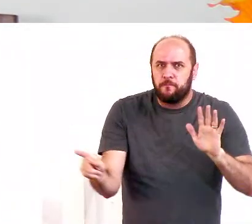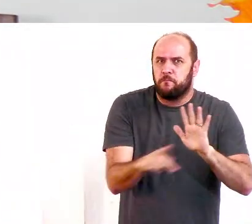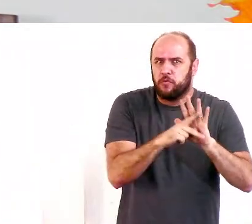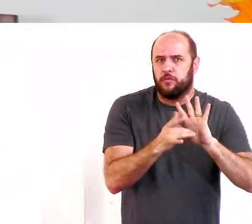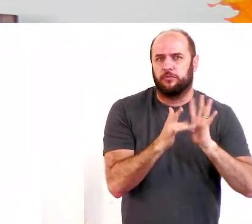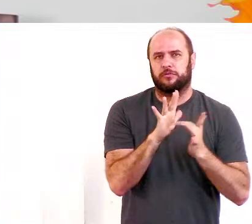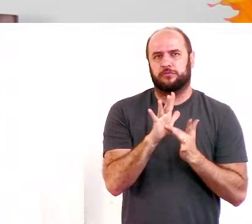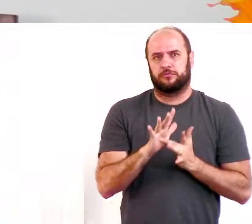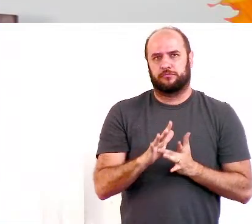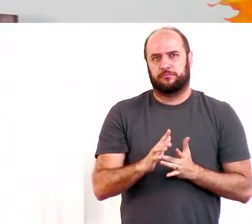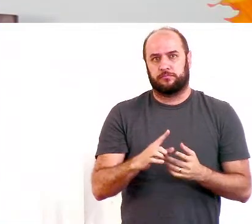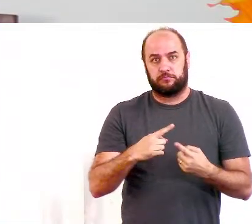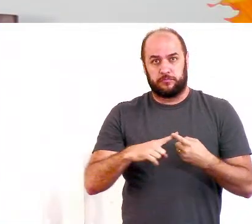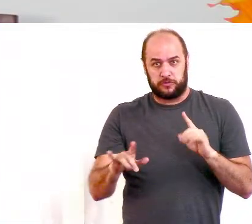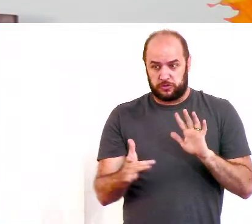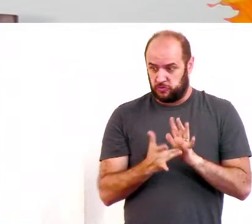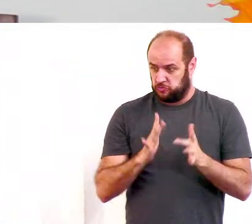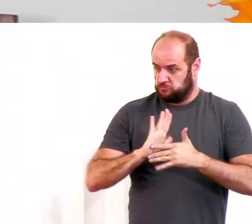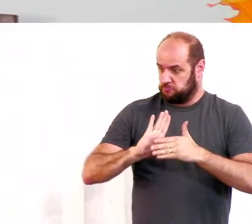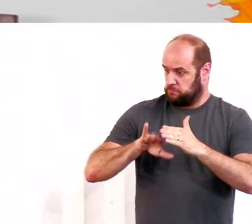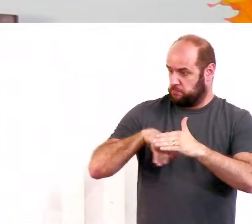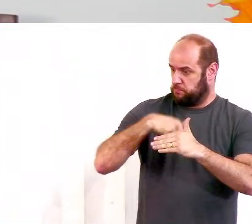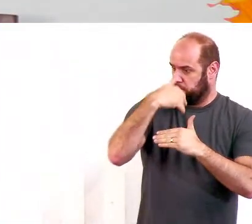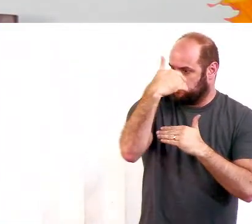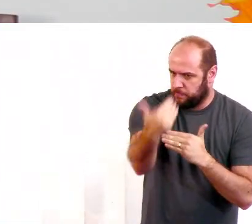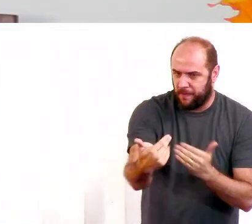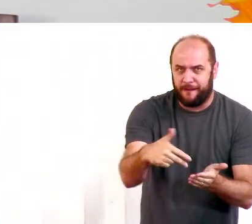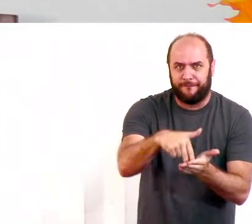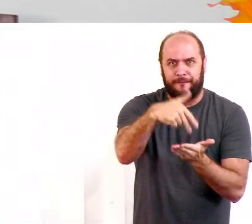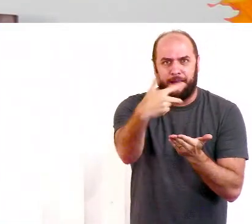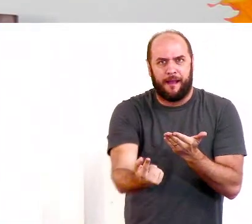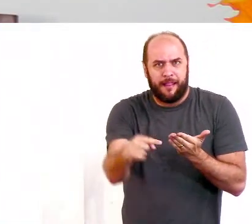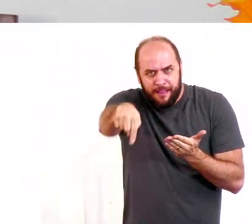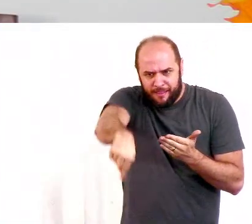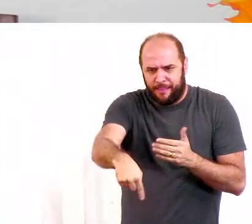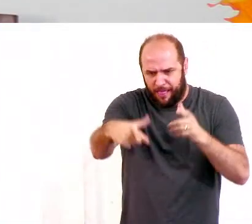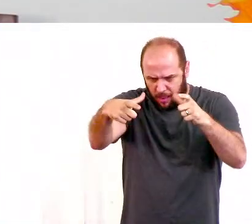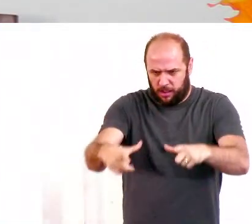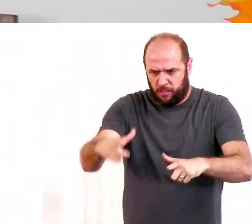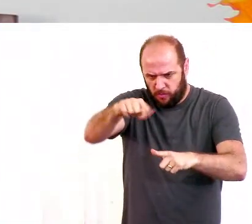Jesus não parou lá dentro da tenda, lá dentro do Santo dos Santos.